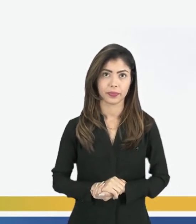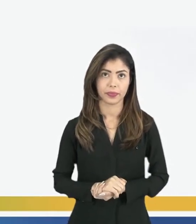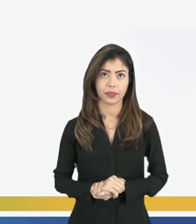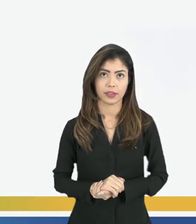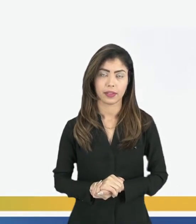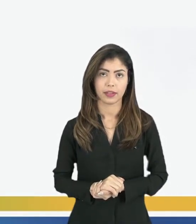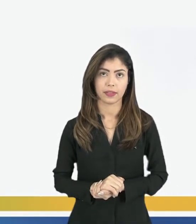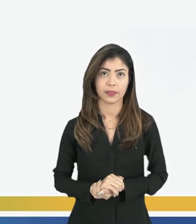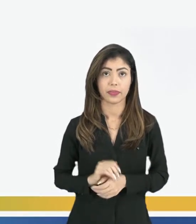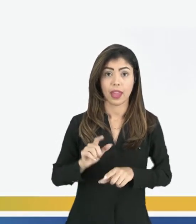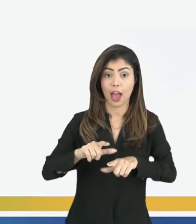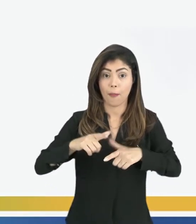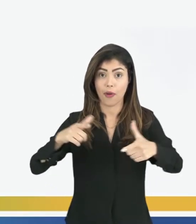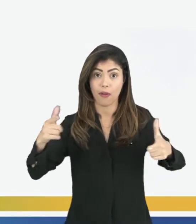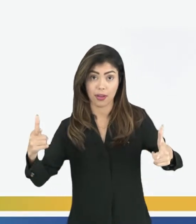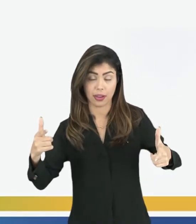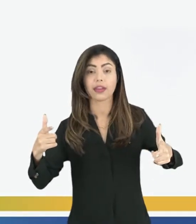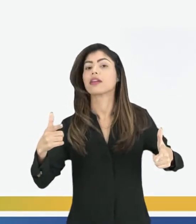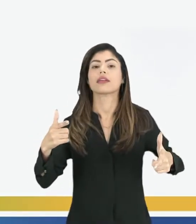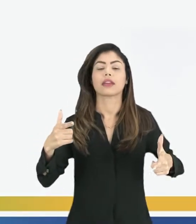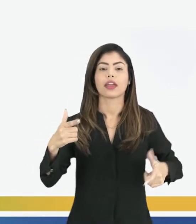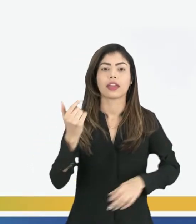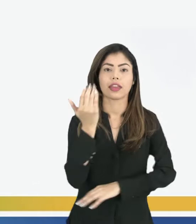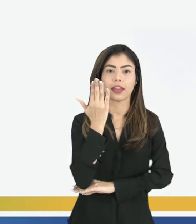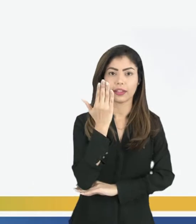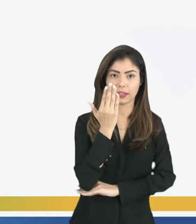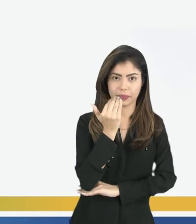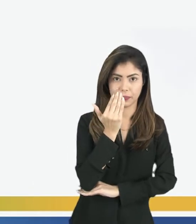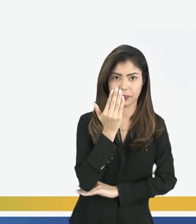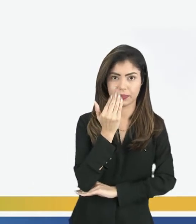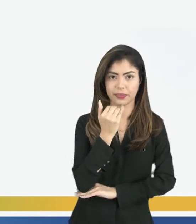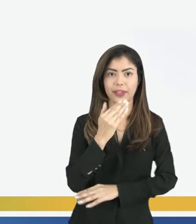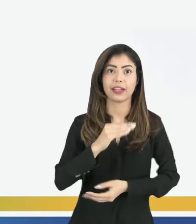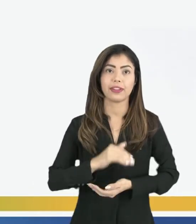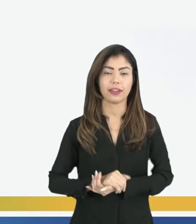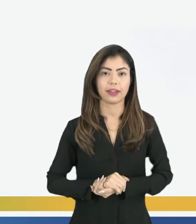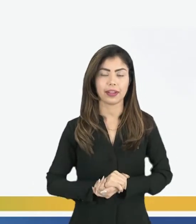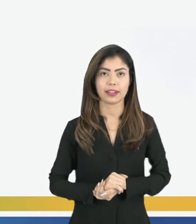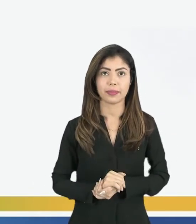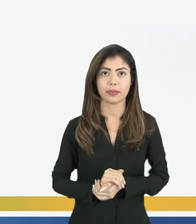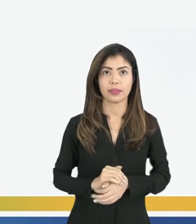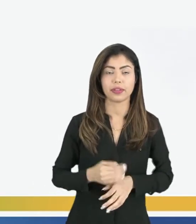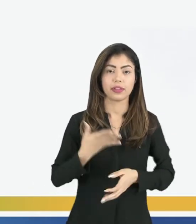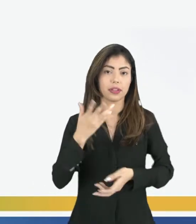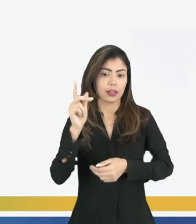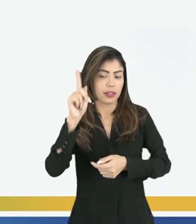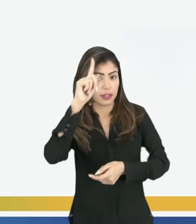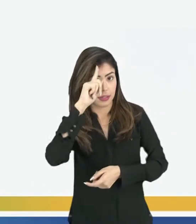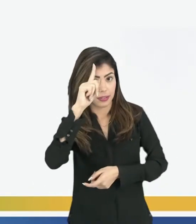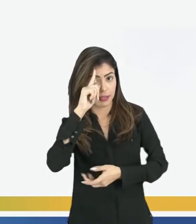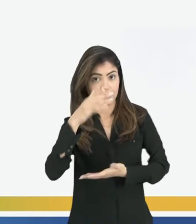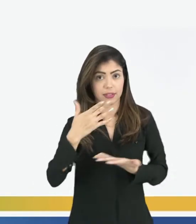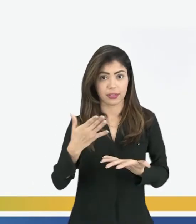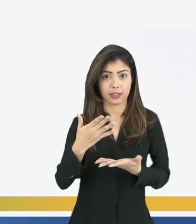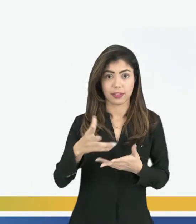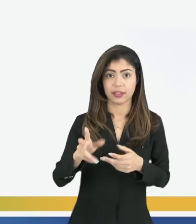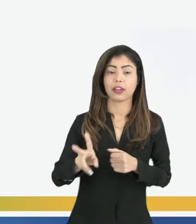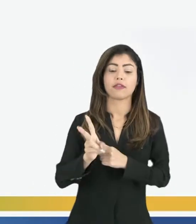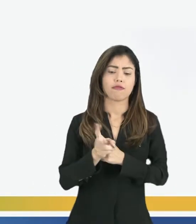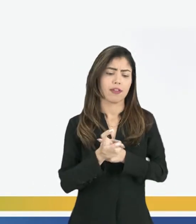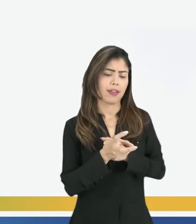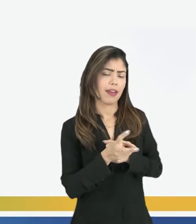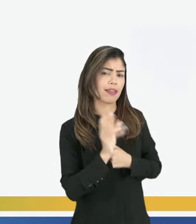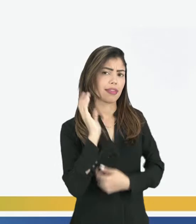mesmo. A maioria dos alimentos que nós consumimos todos os dias vem das